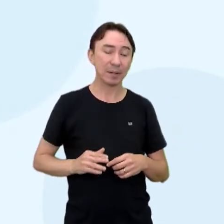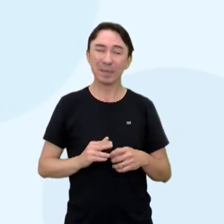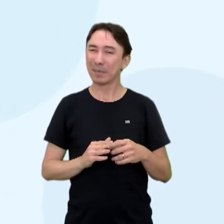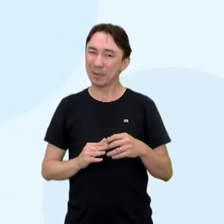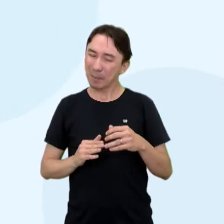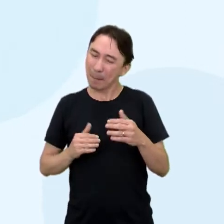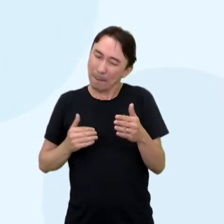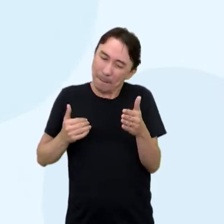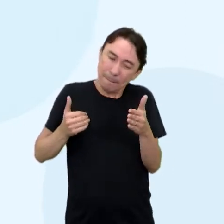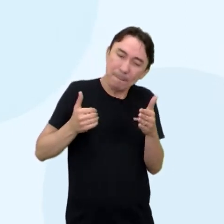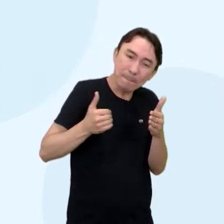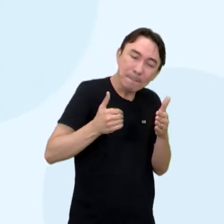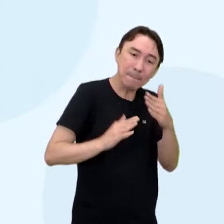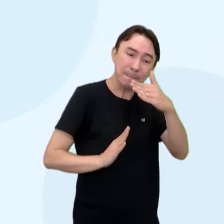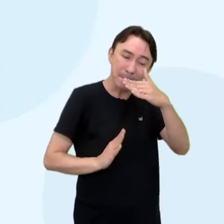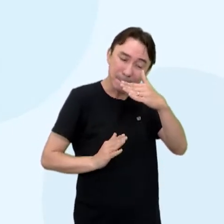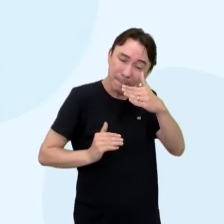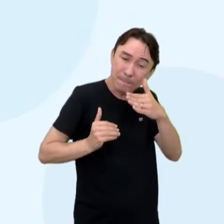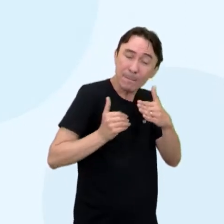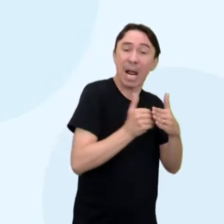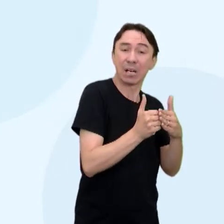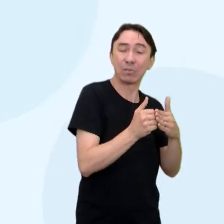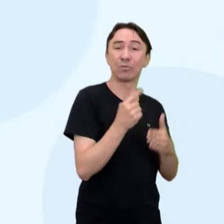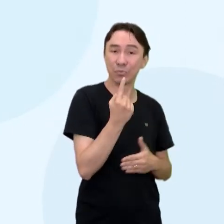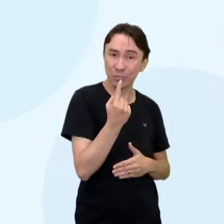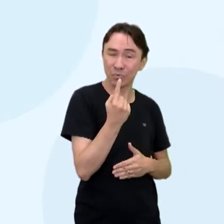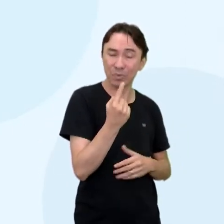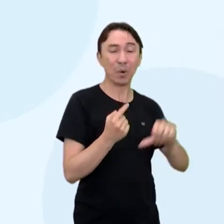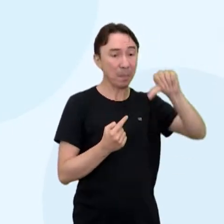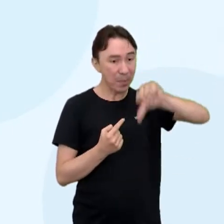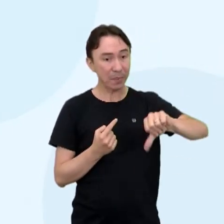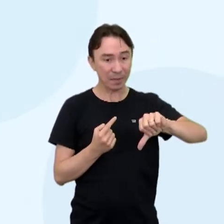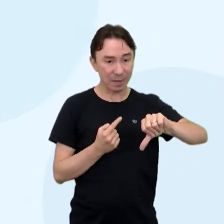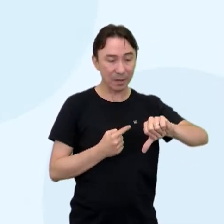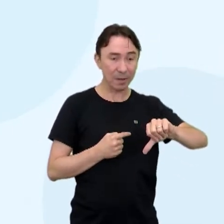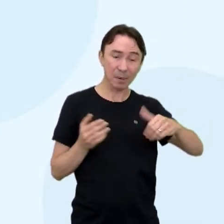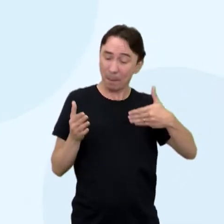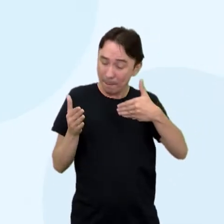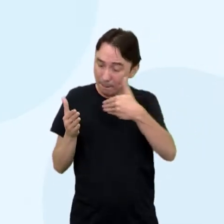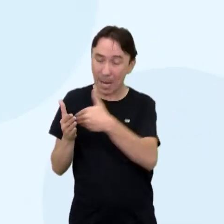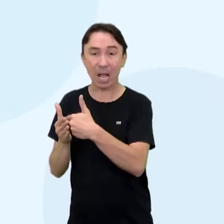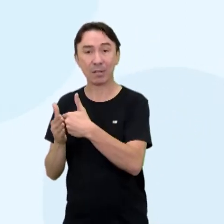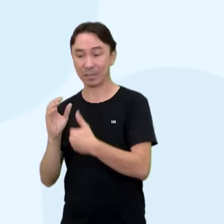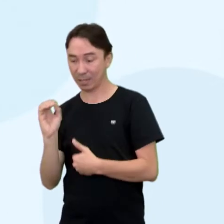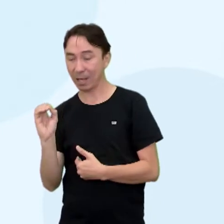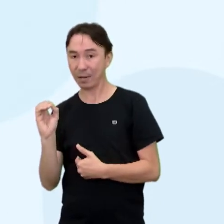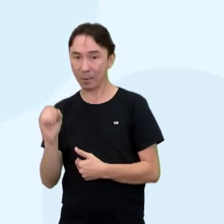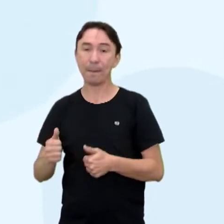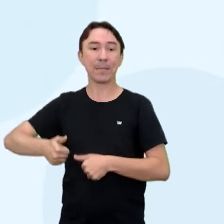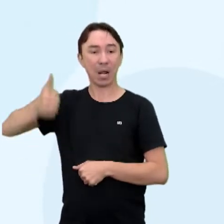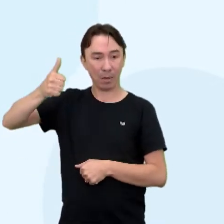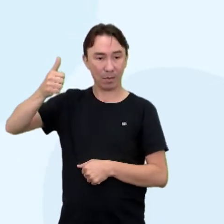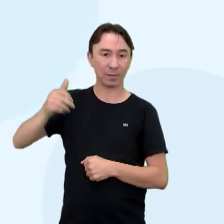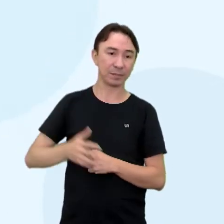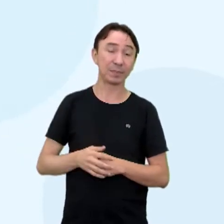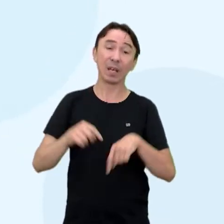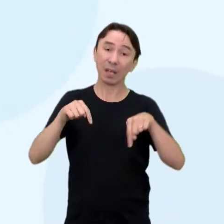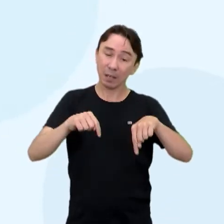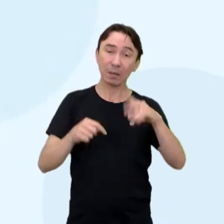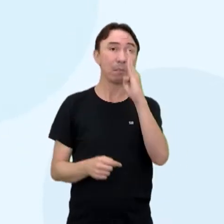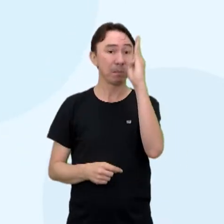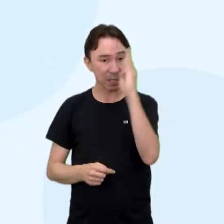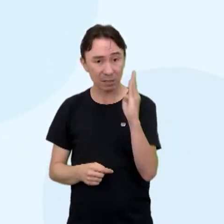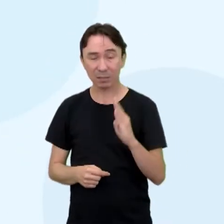distribuição de renda. Quanto mais próximo de 0, melhor a distribuição de renda. O Brasil está no meio intermediário, mais